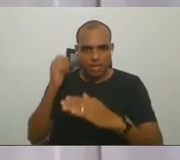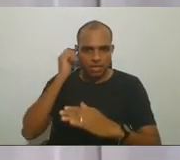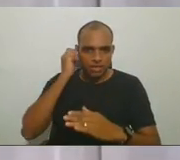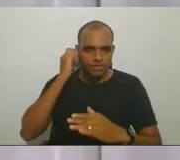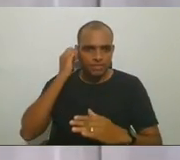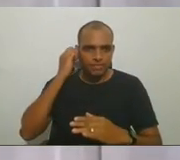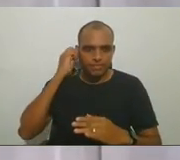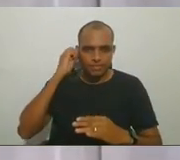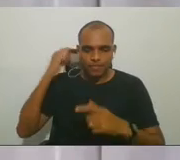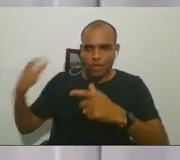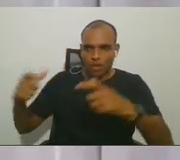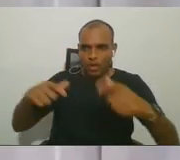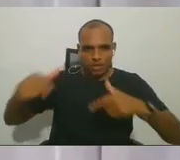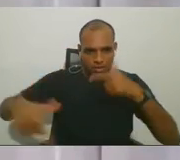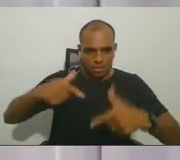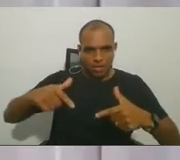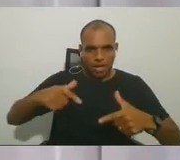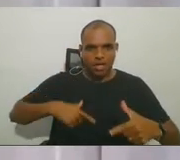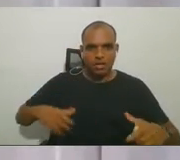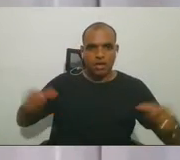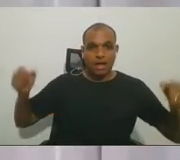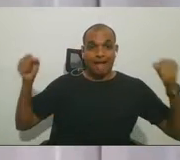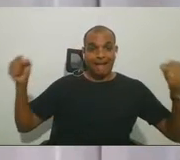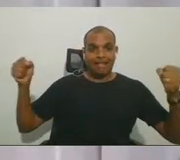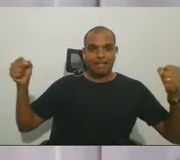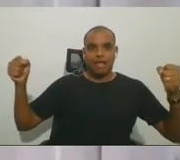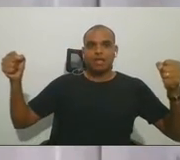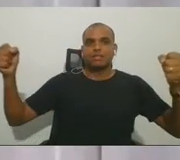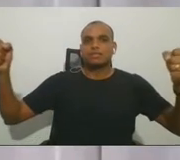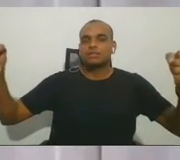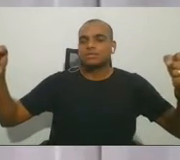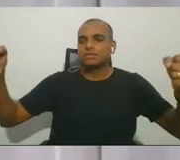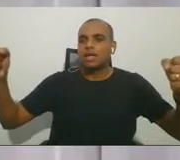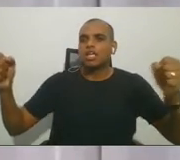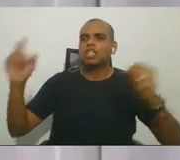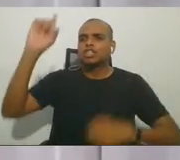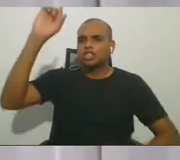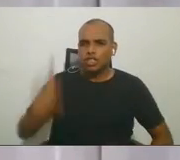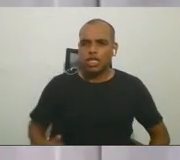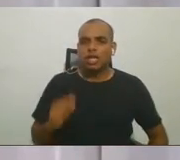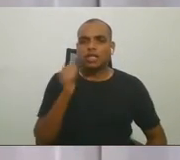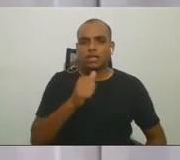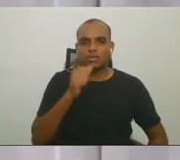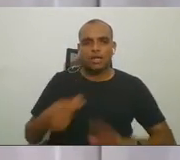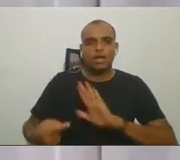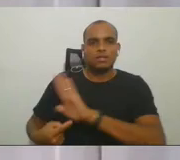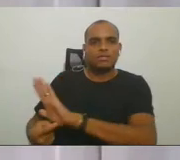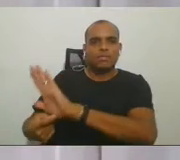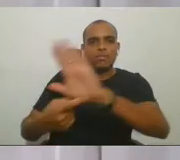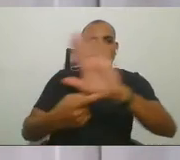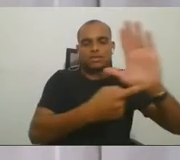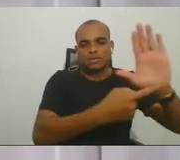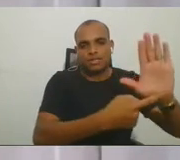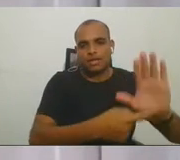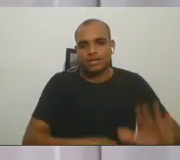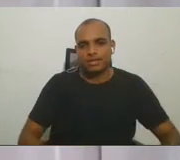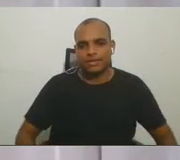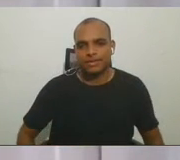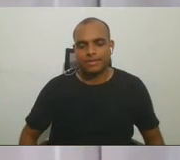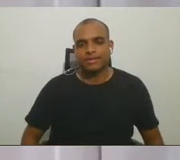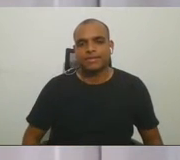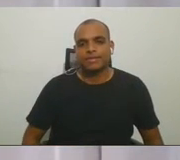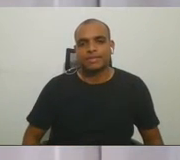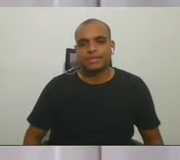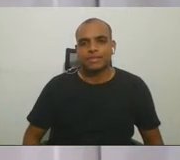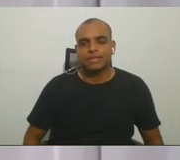cartaz especial com relação aos direitos conseguidos pelas mulheres e as dissidências sexogenéricas em cada lugar